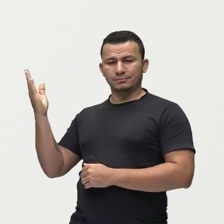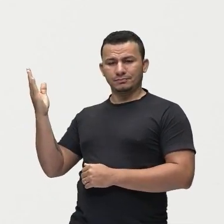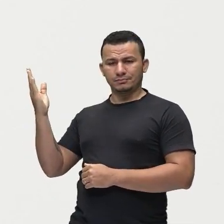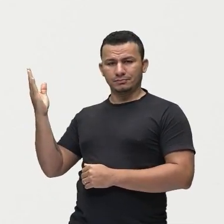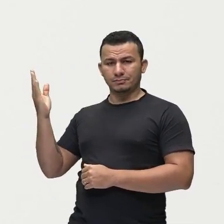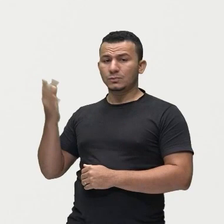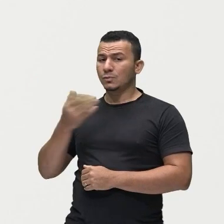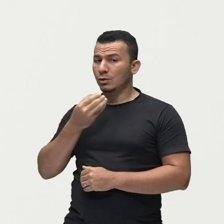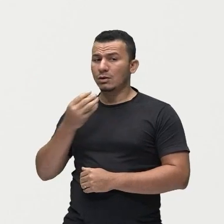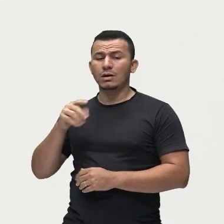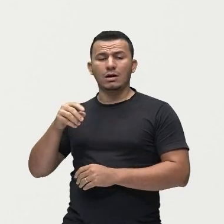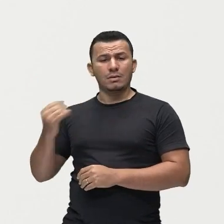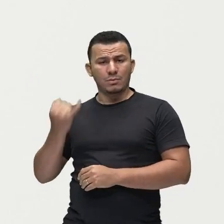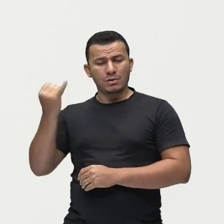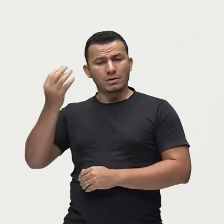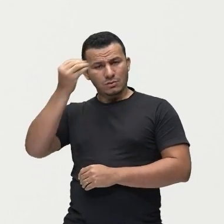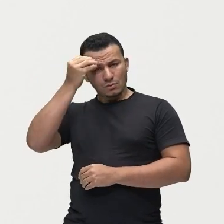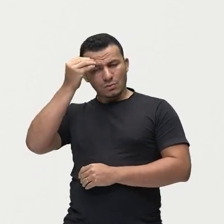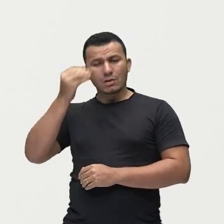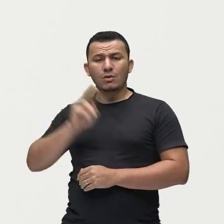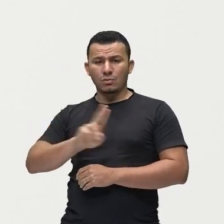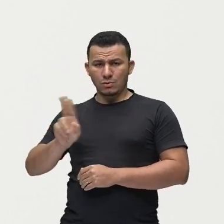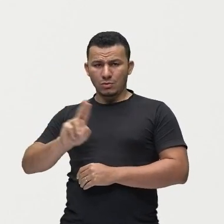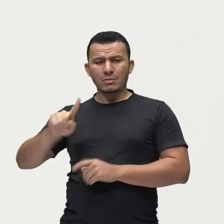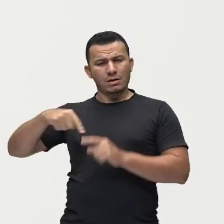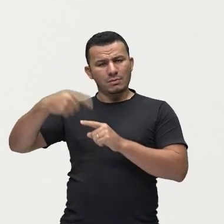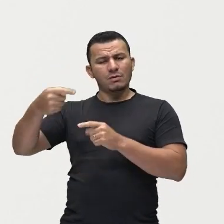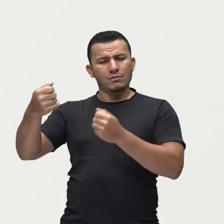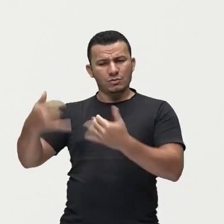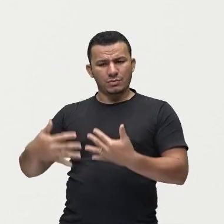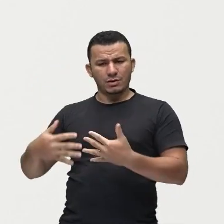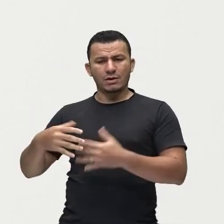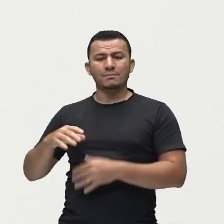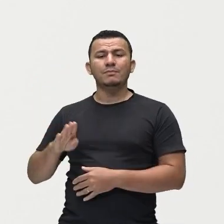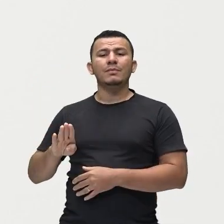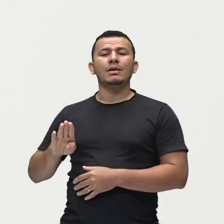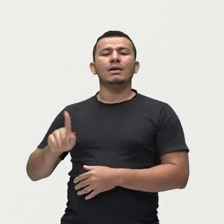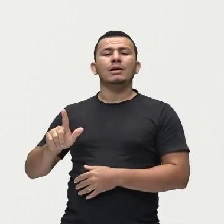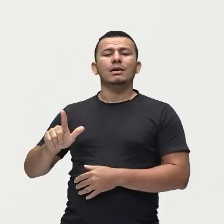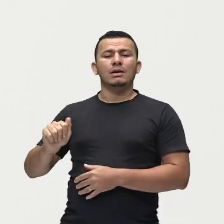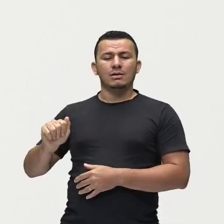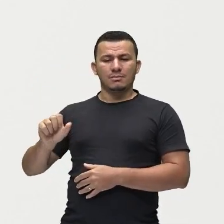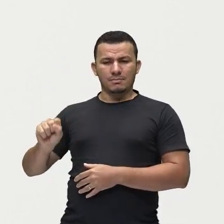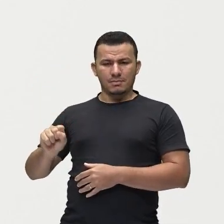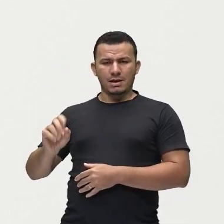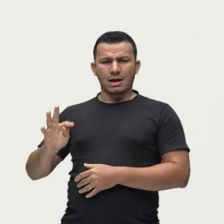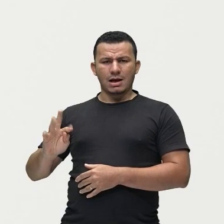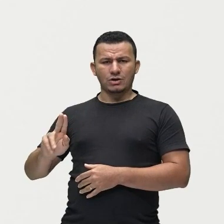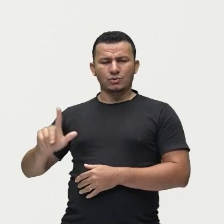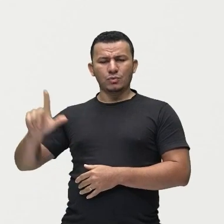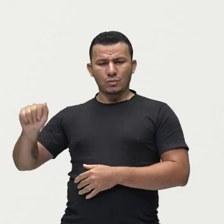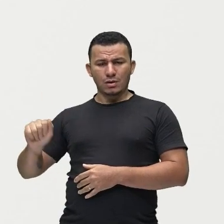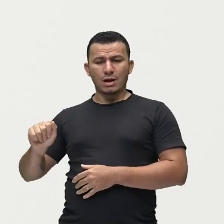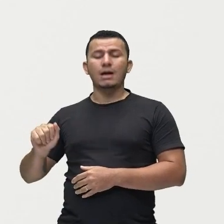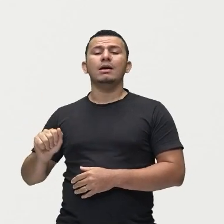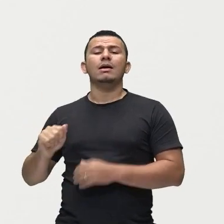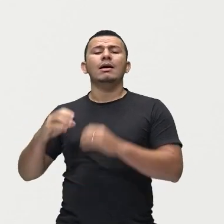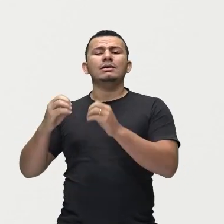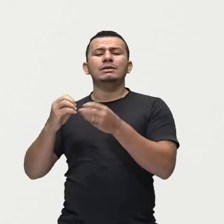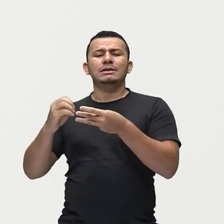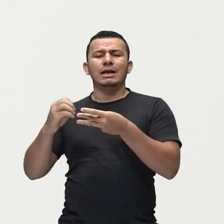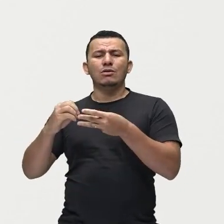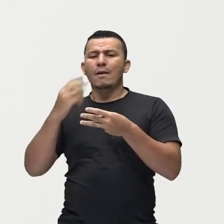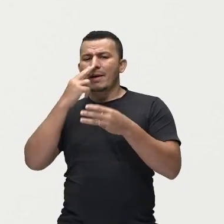pouco mais. Nessa fase onde forma-se o blastocisto, essas células elas se afastam aqui do